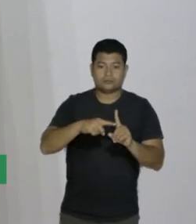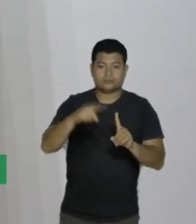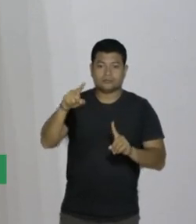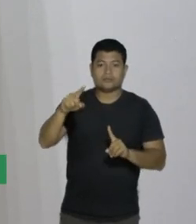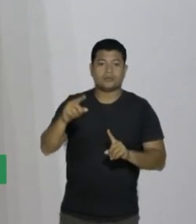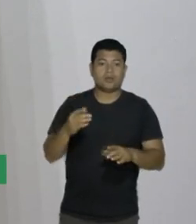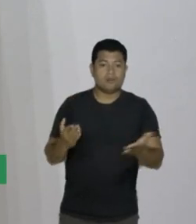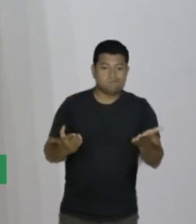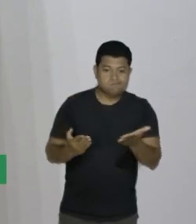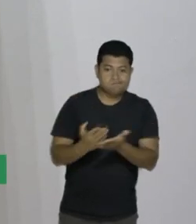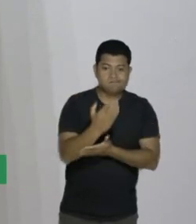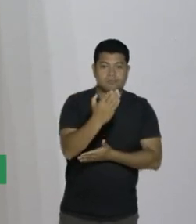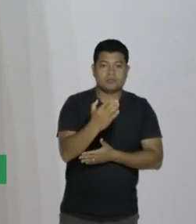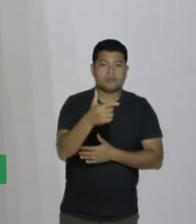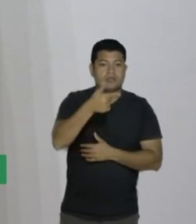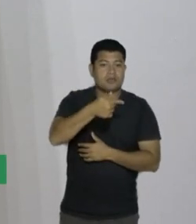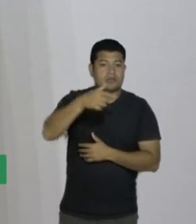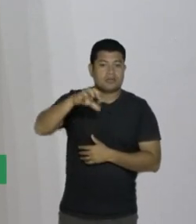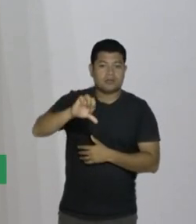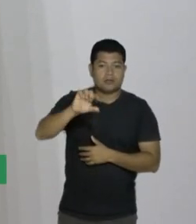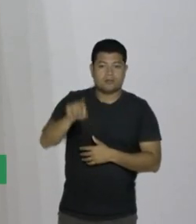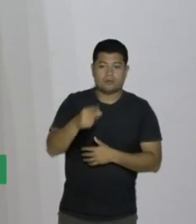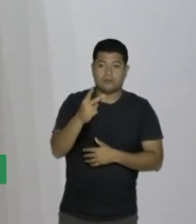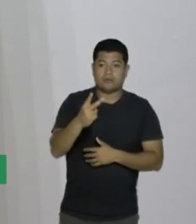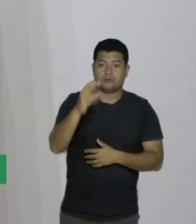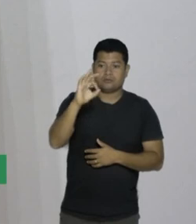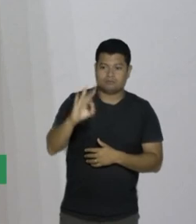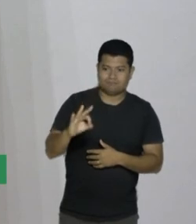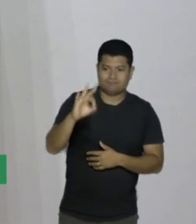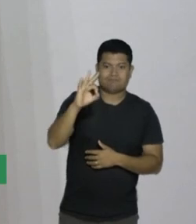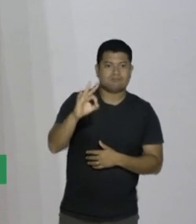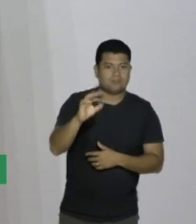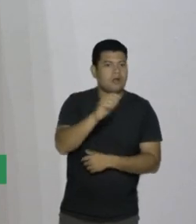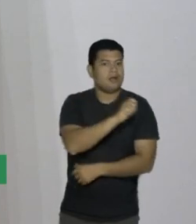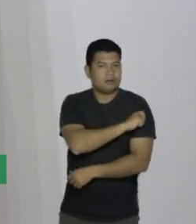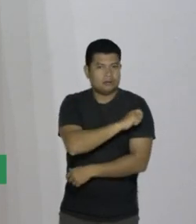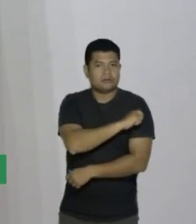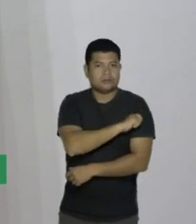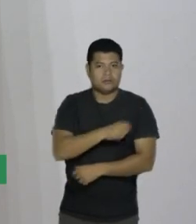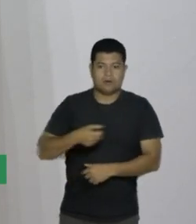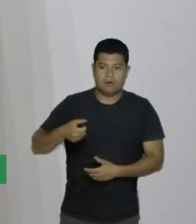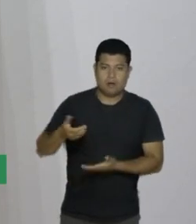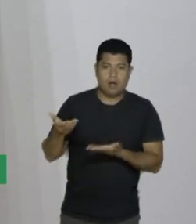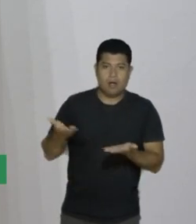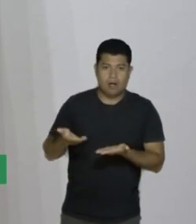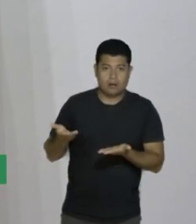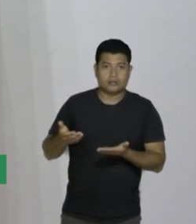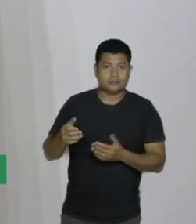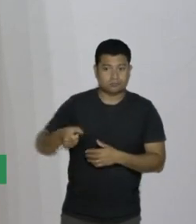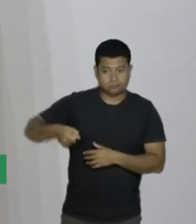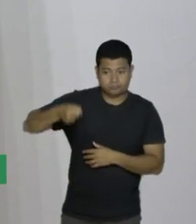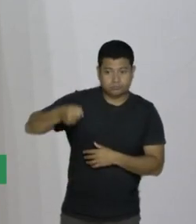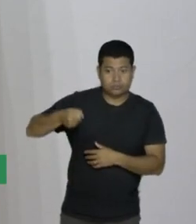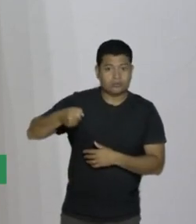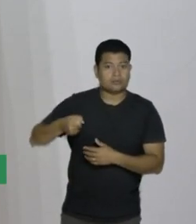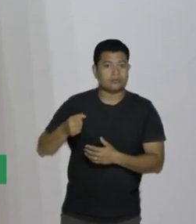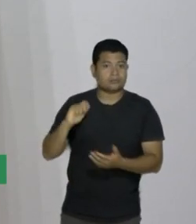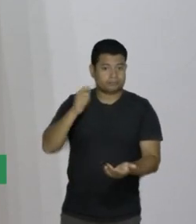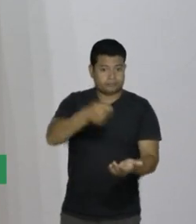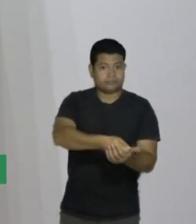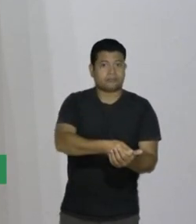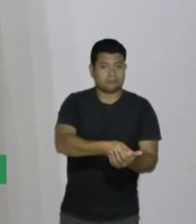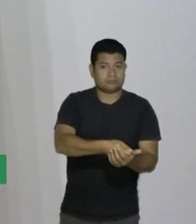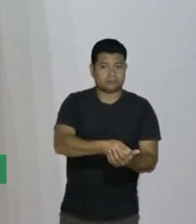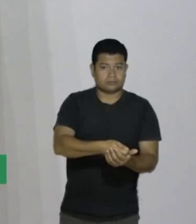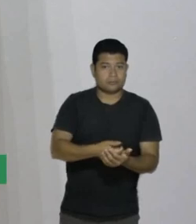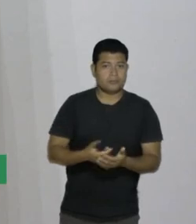de 79,2% de alunos com a bolsa com a bolsa paga o índice